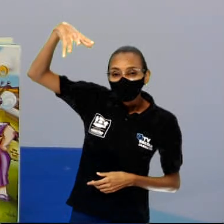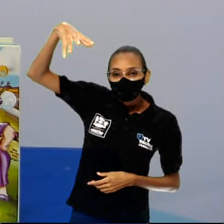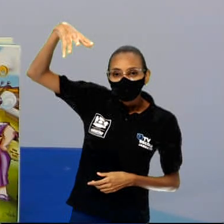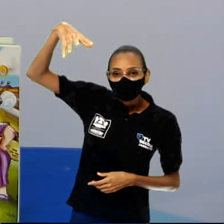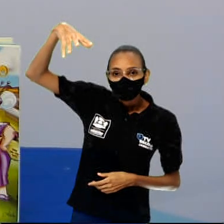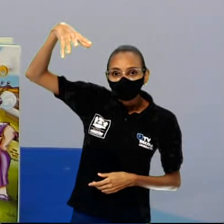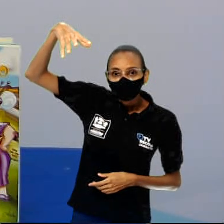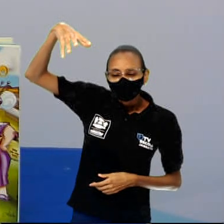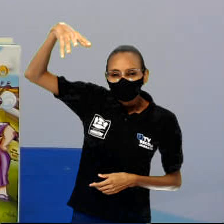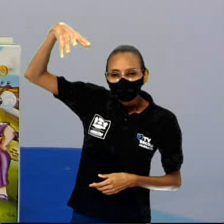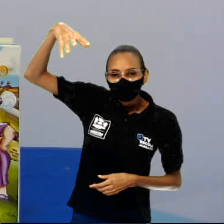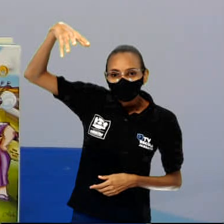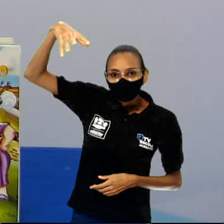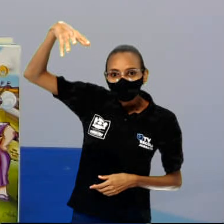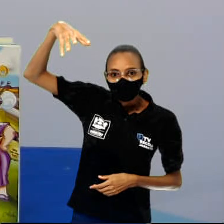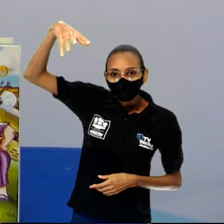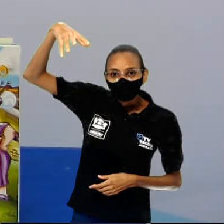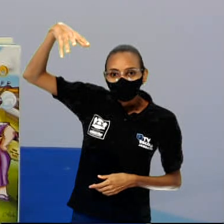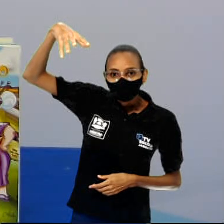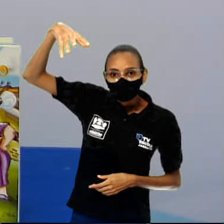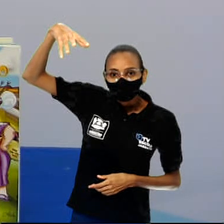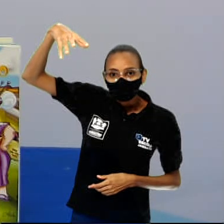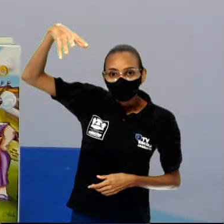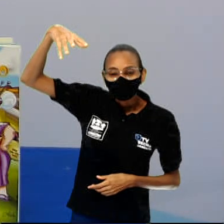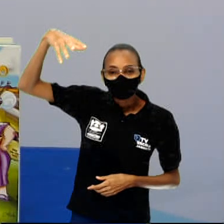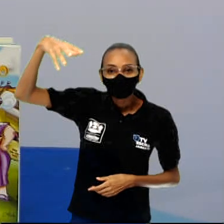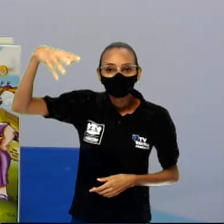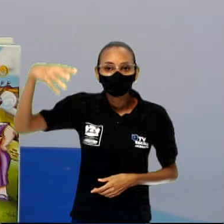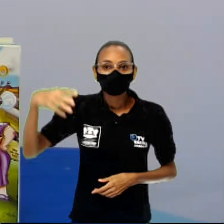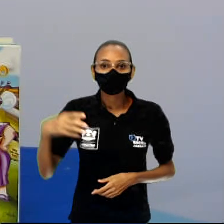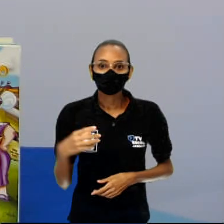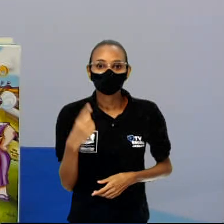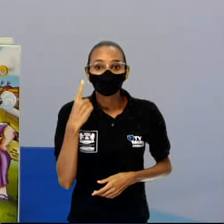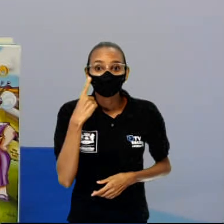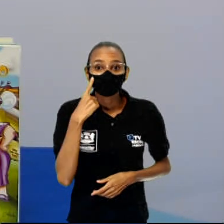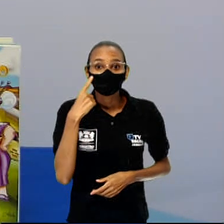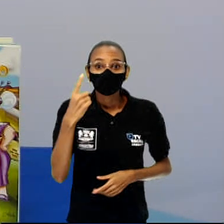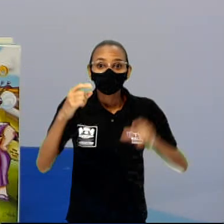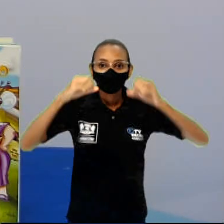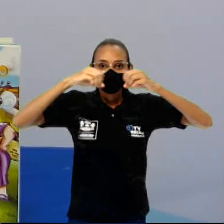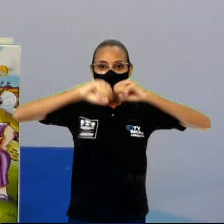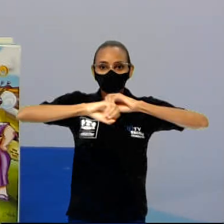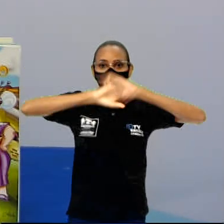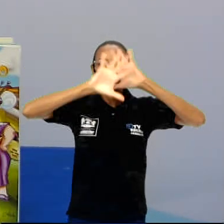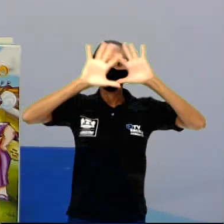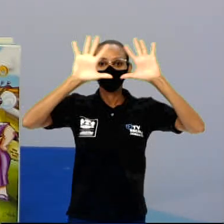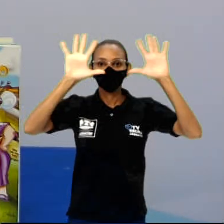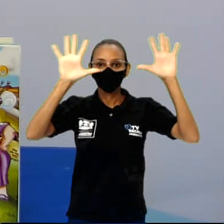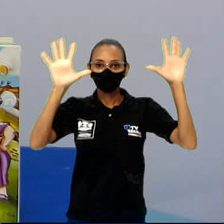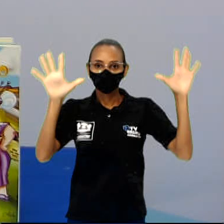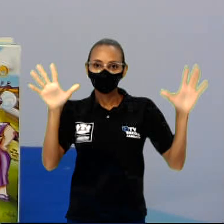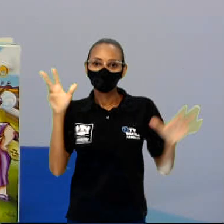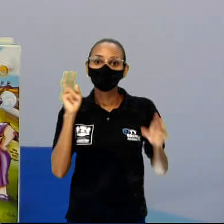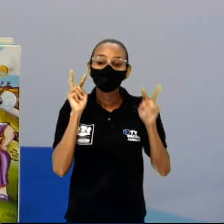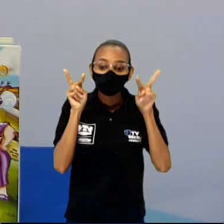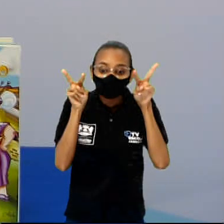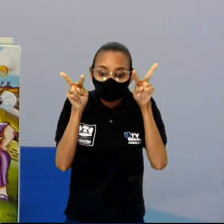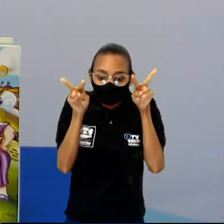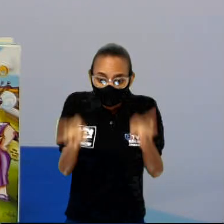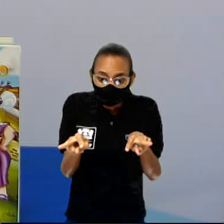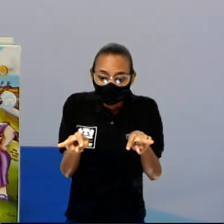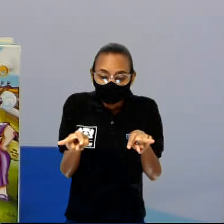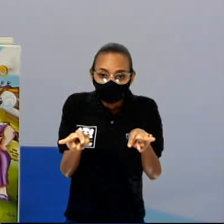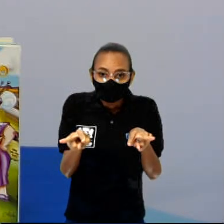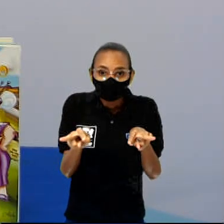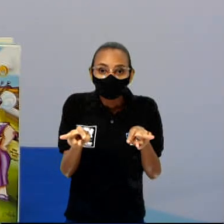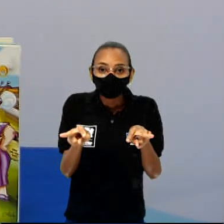patinha, acendeu. E num minuto, estava tudo claro e os animais puderam ver. Estava